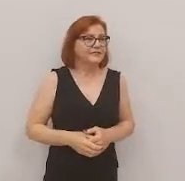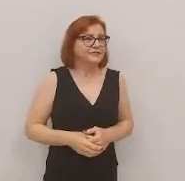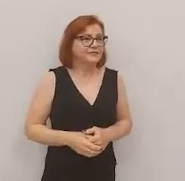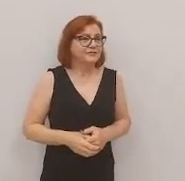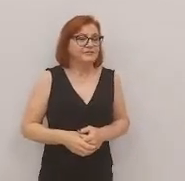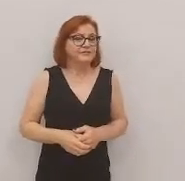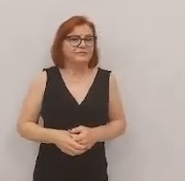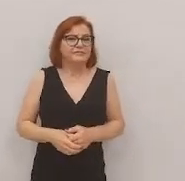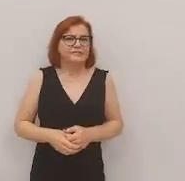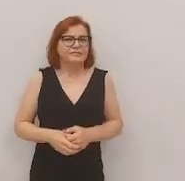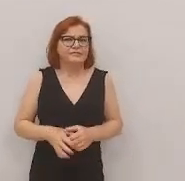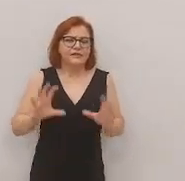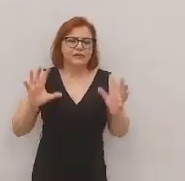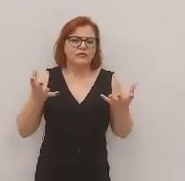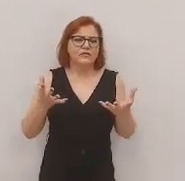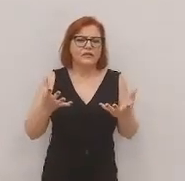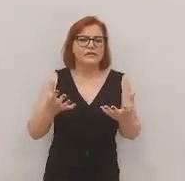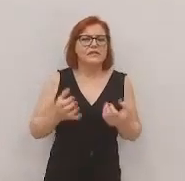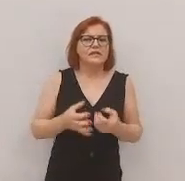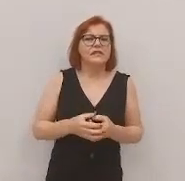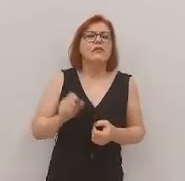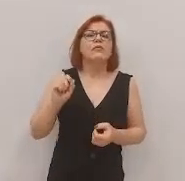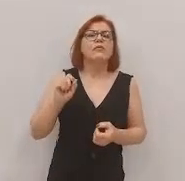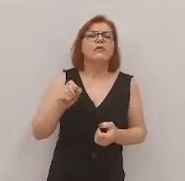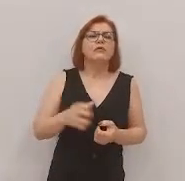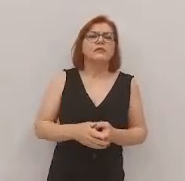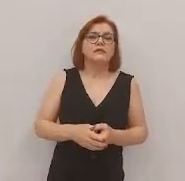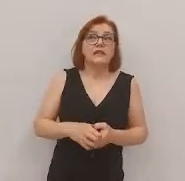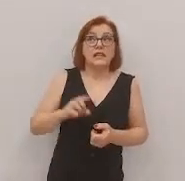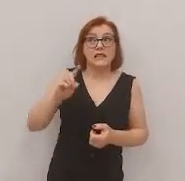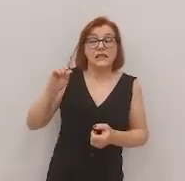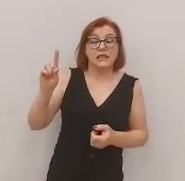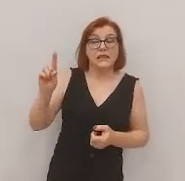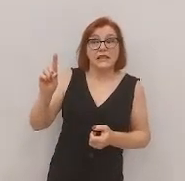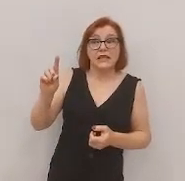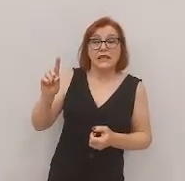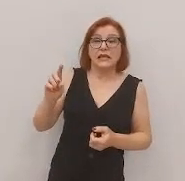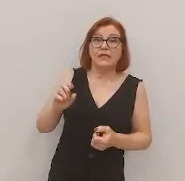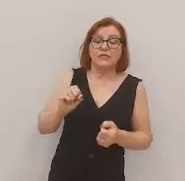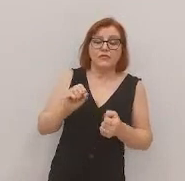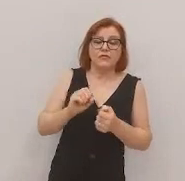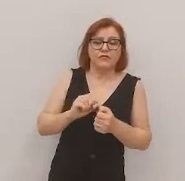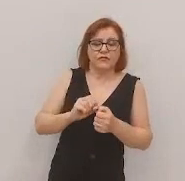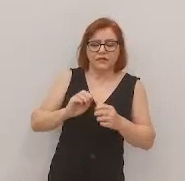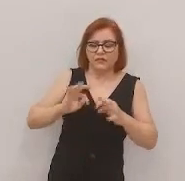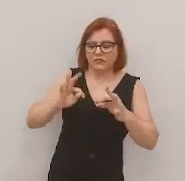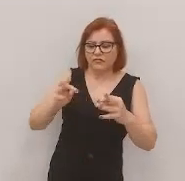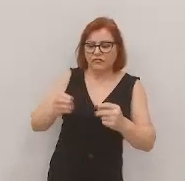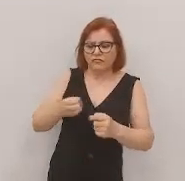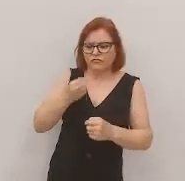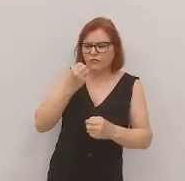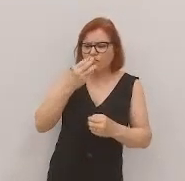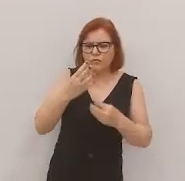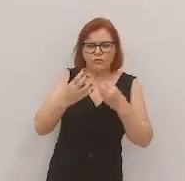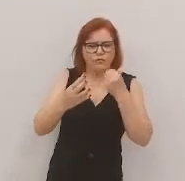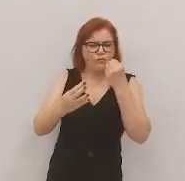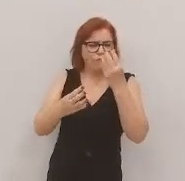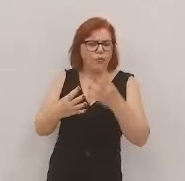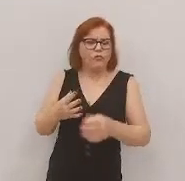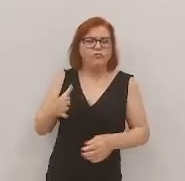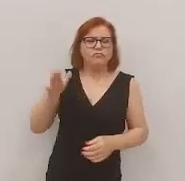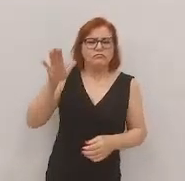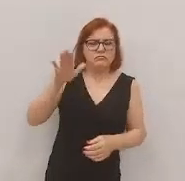né? Viu Deus tudo quanto fizera, e eis que era muito bom. Houve tarde